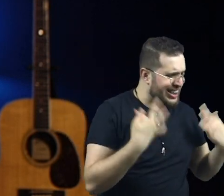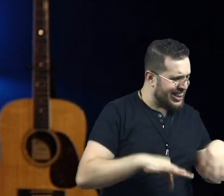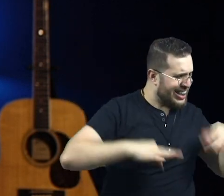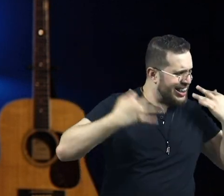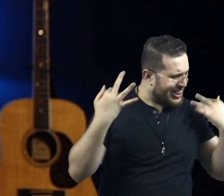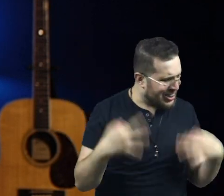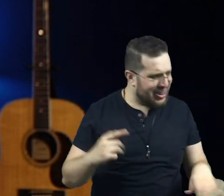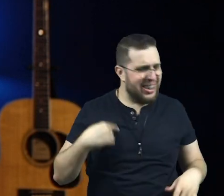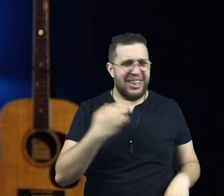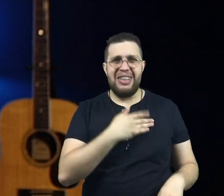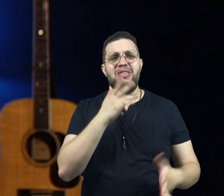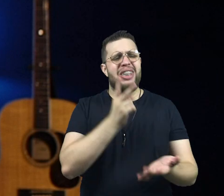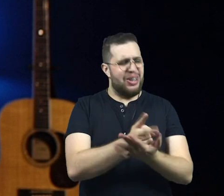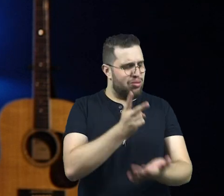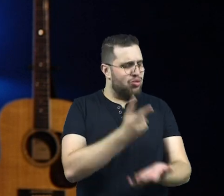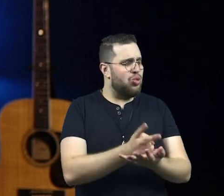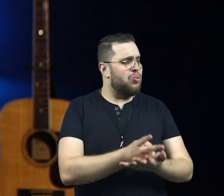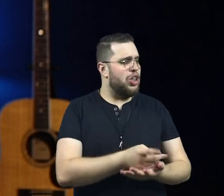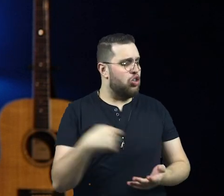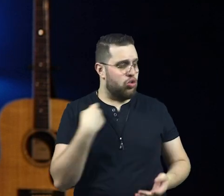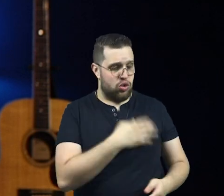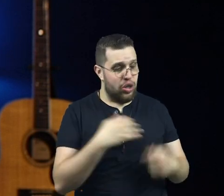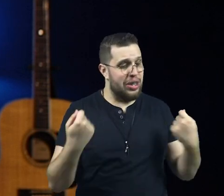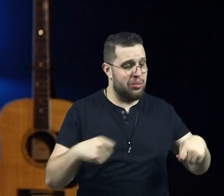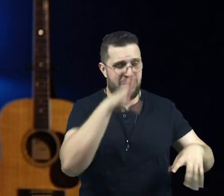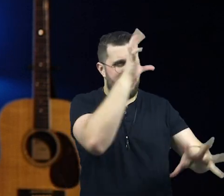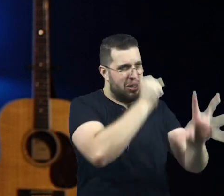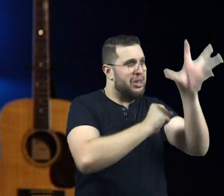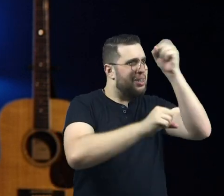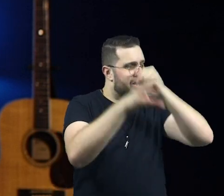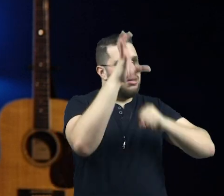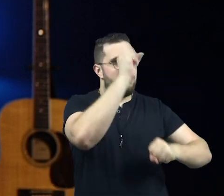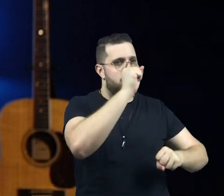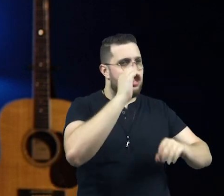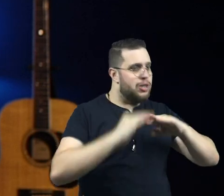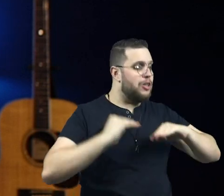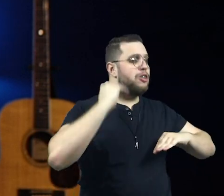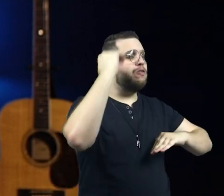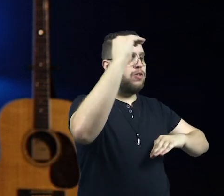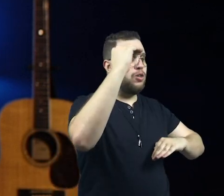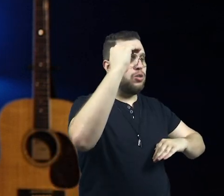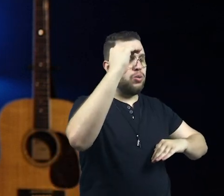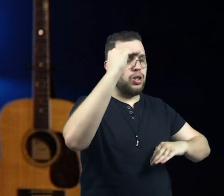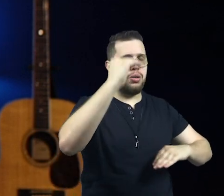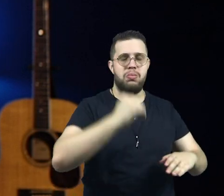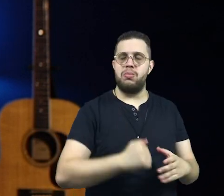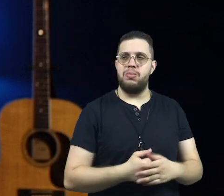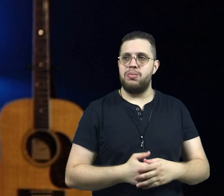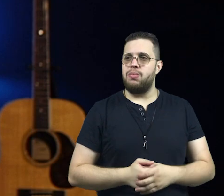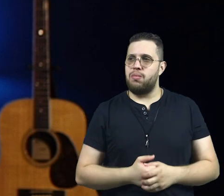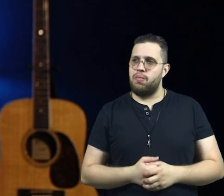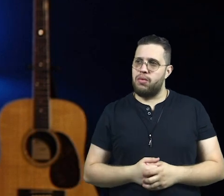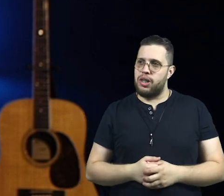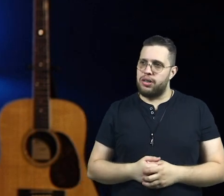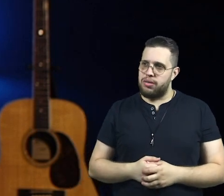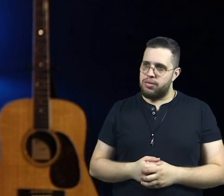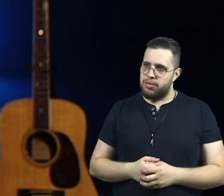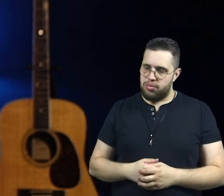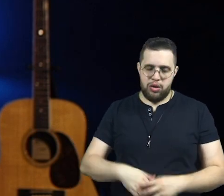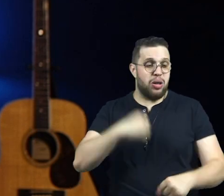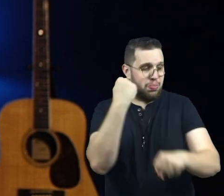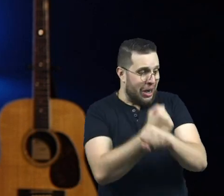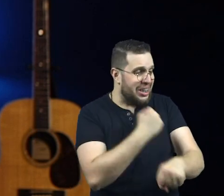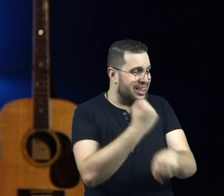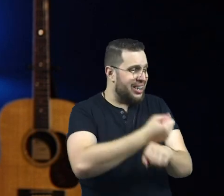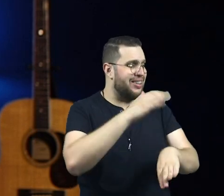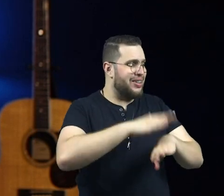gente vai continuar se machucando. É o cozinheiro que não aprendeu a não encostar na panela quente. É o marceneiro que não